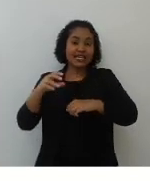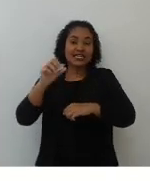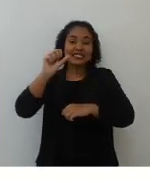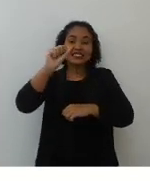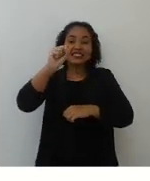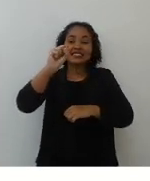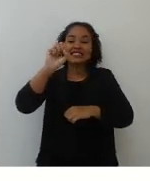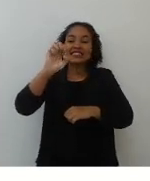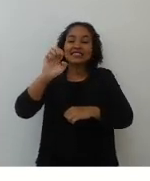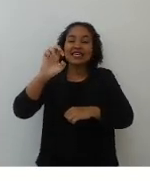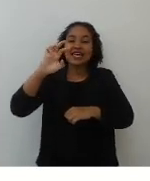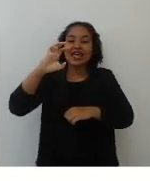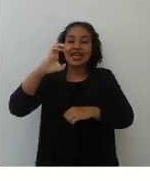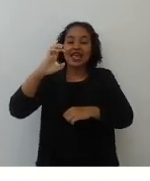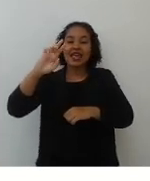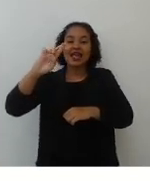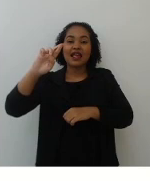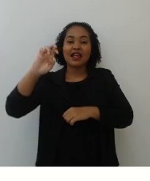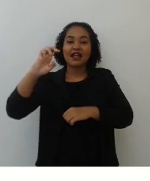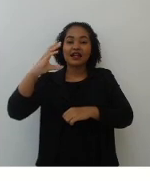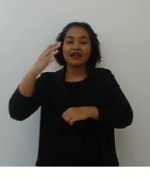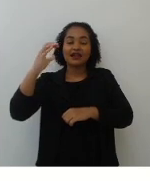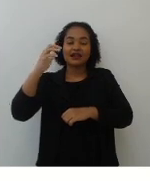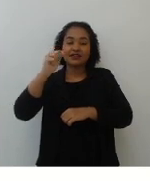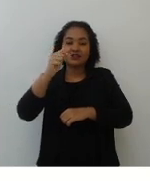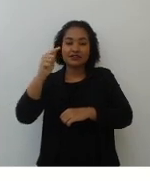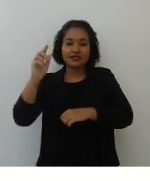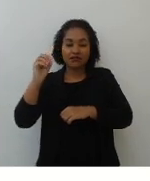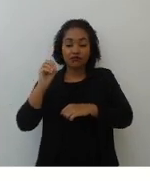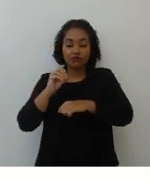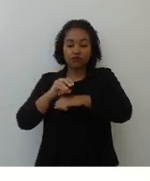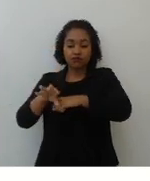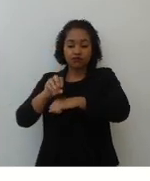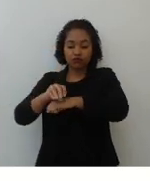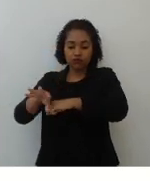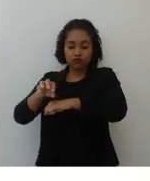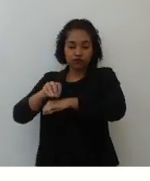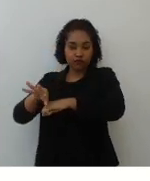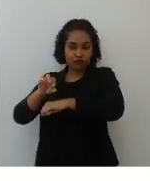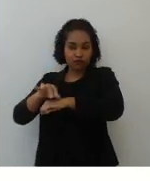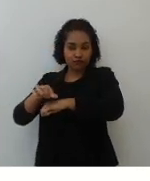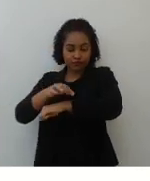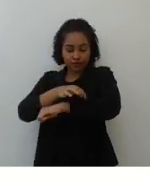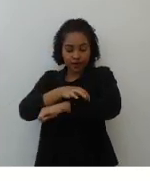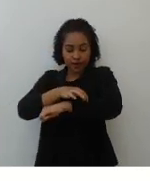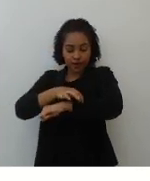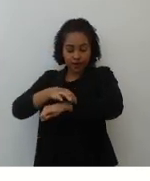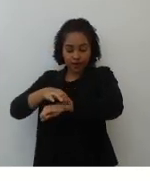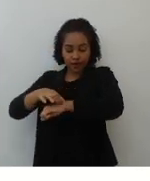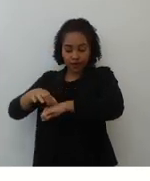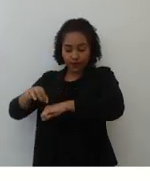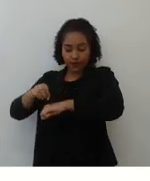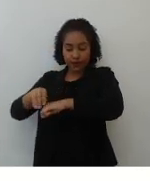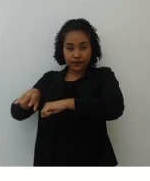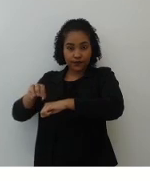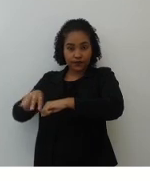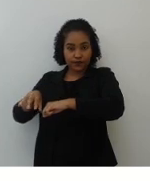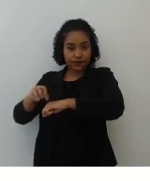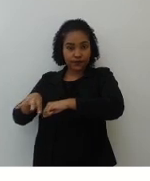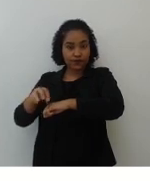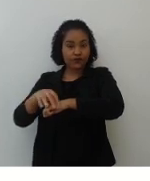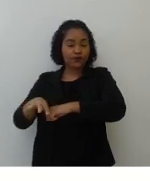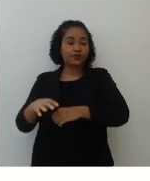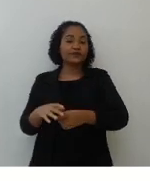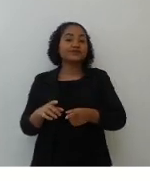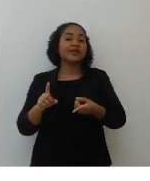secreção para o ambiente externo. Todas essas proteínas, esses materiais que foram processados, tanto no